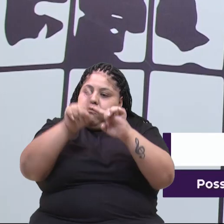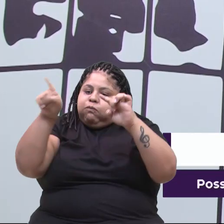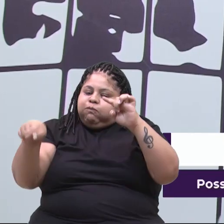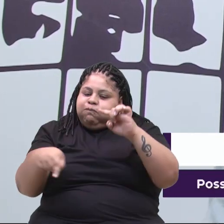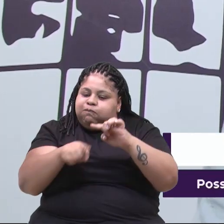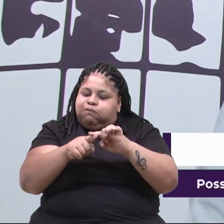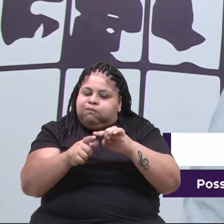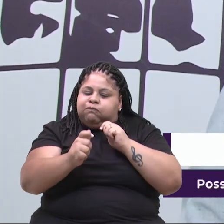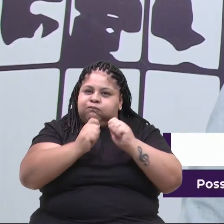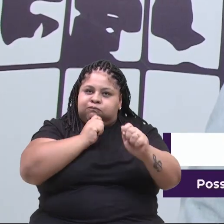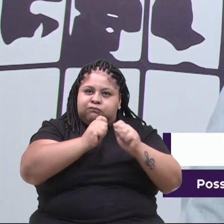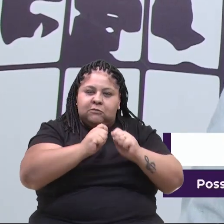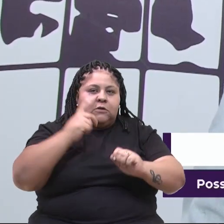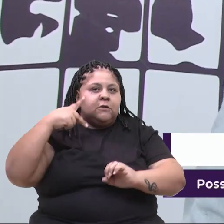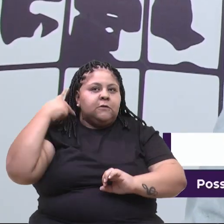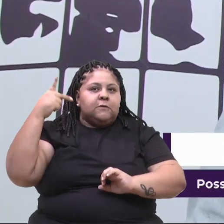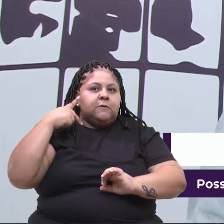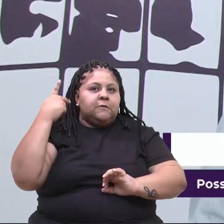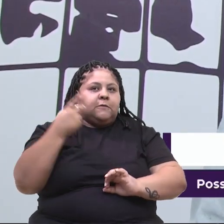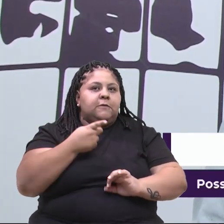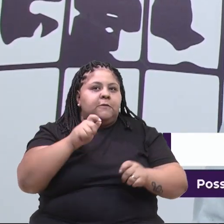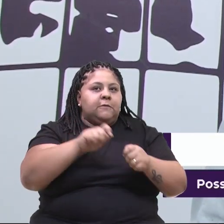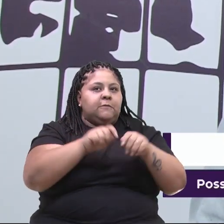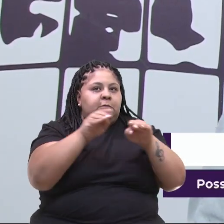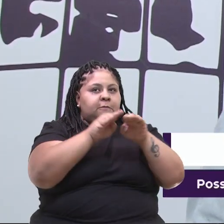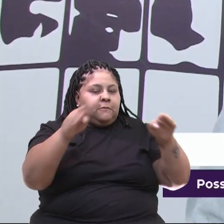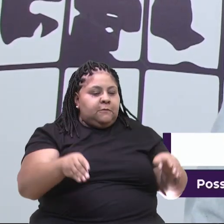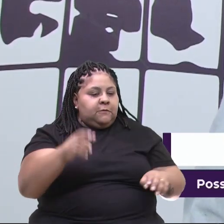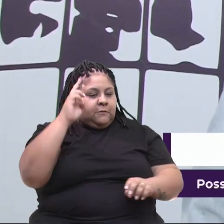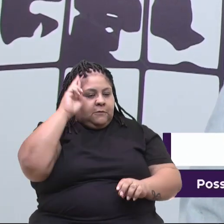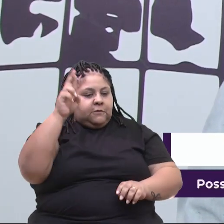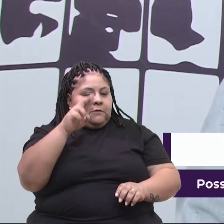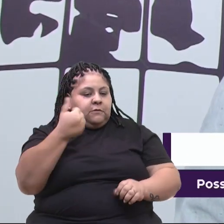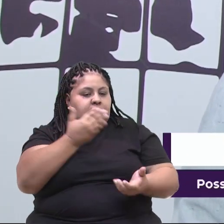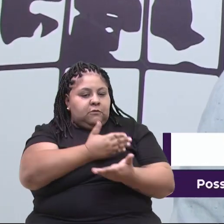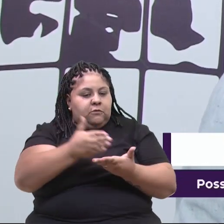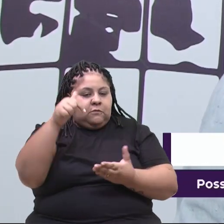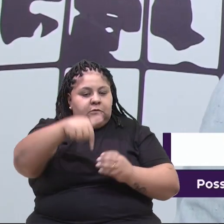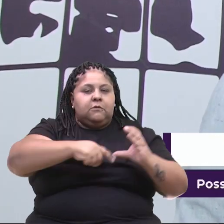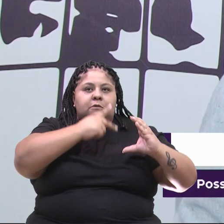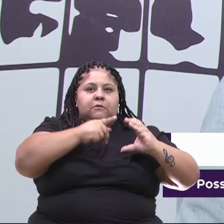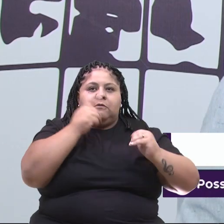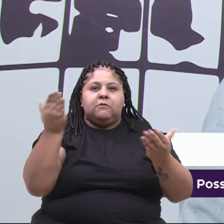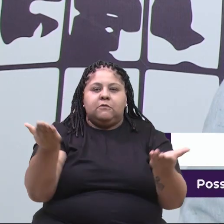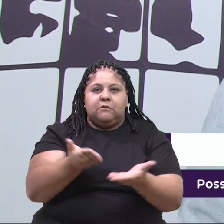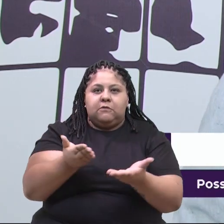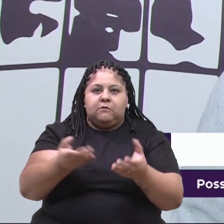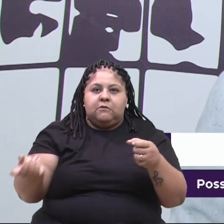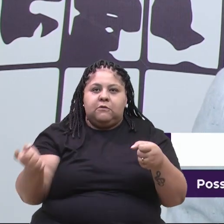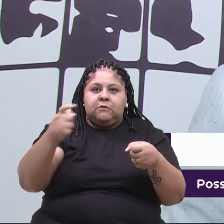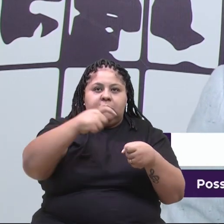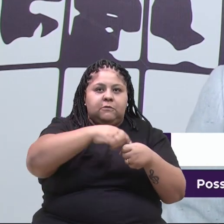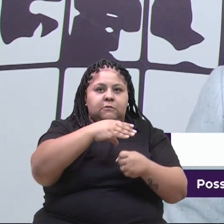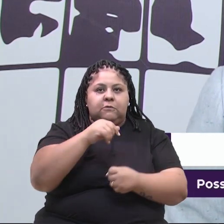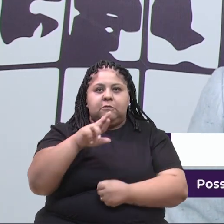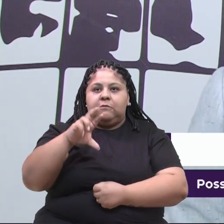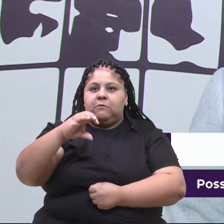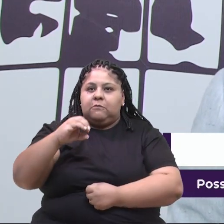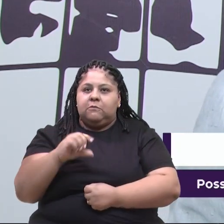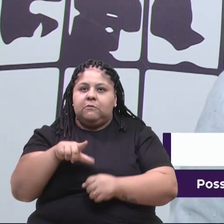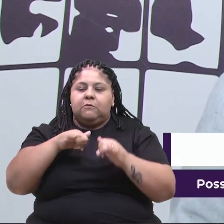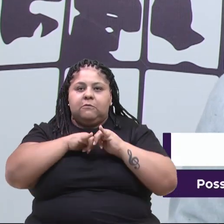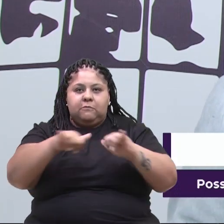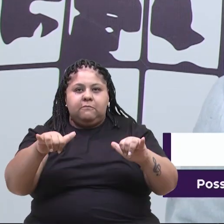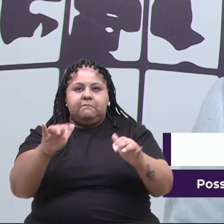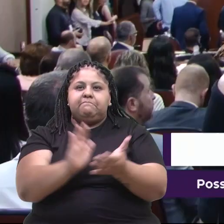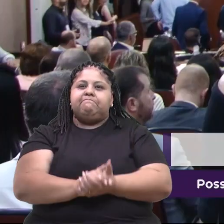com os vereadores que compõem a mesa diretora, que logo mais toma posse aqui na Câmara Municipal. E agora eu volto com a Carol, que tem algumas informações pra gente. Carol,